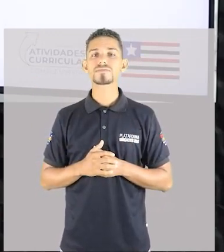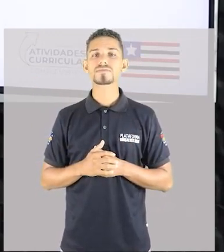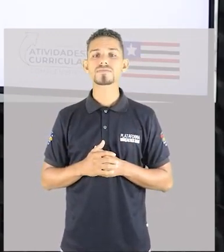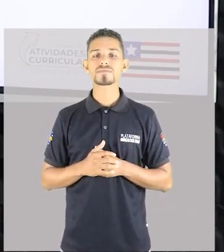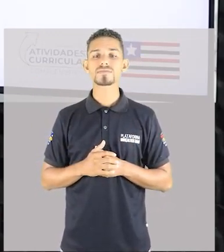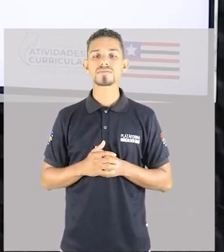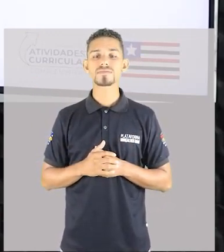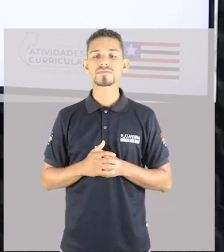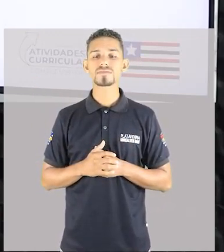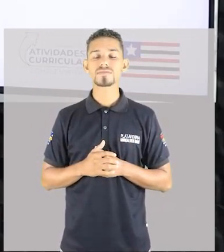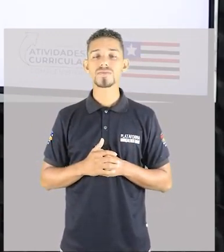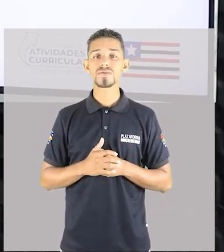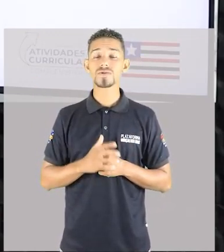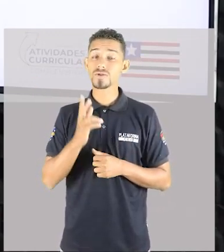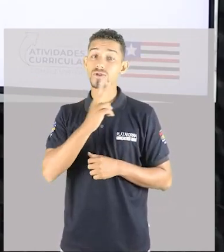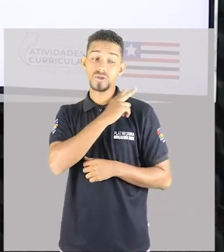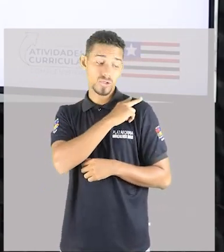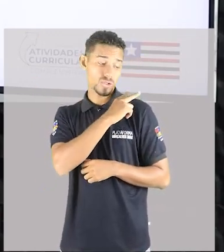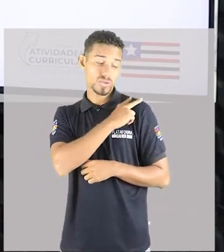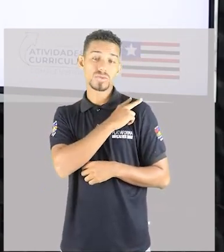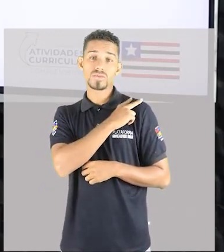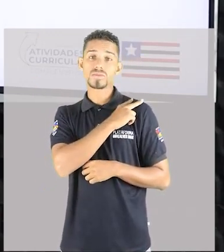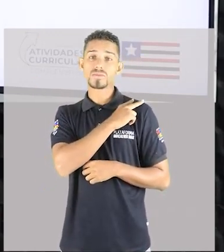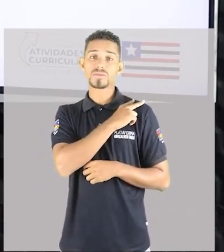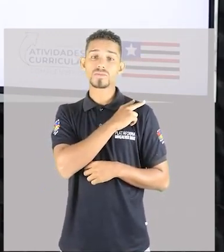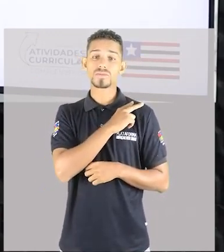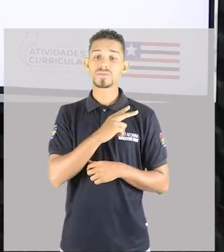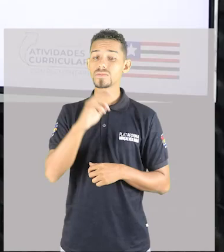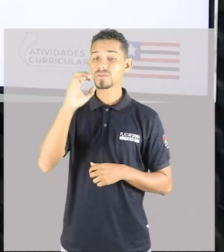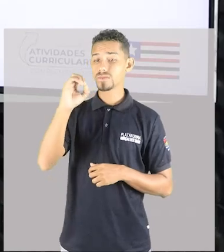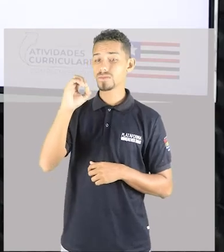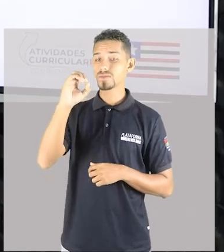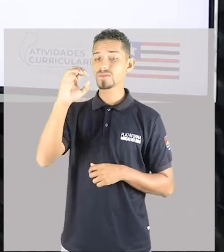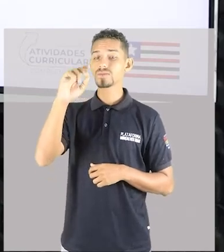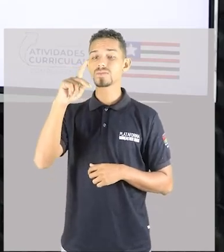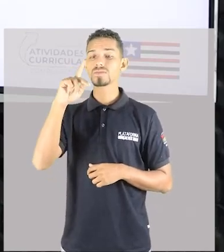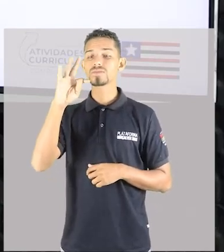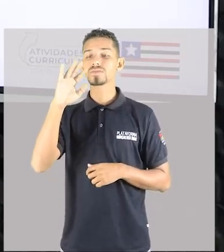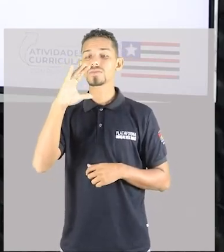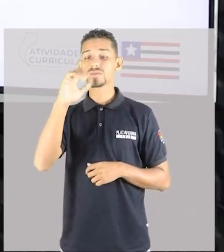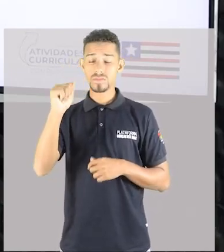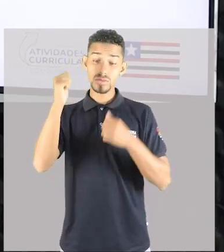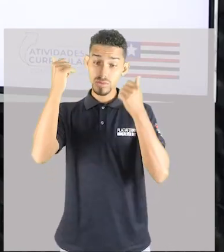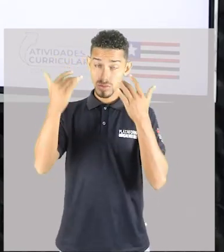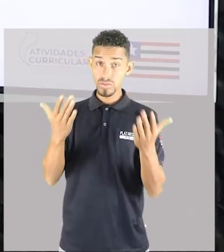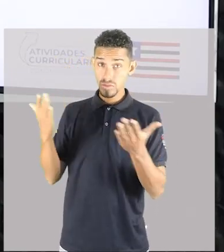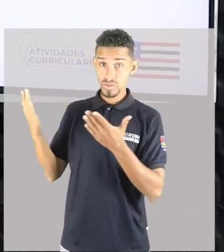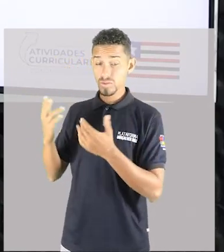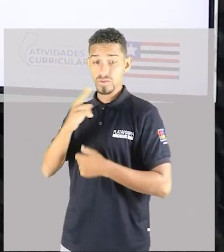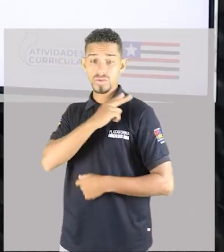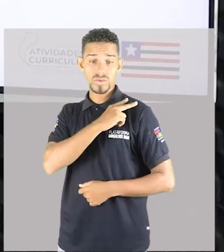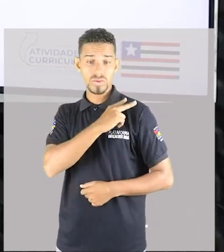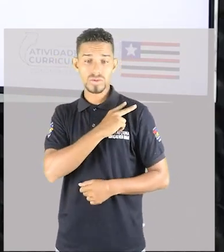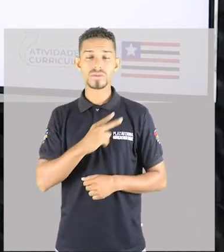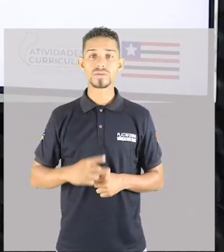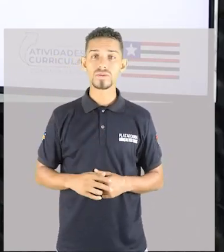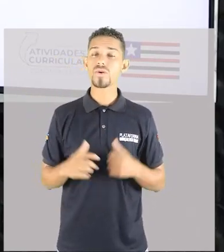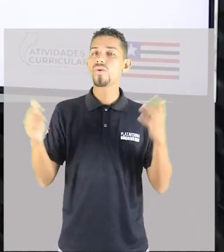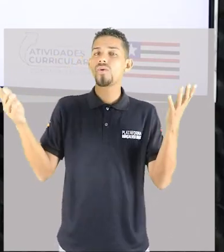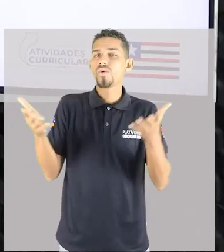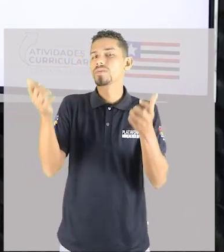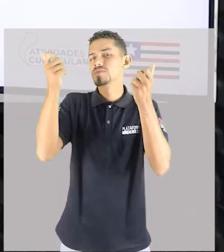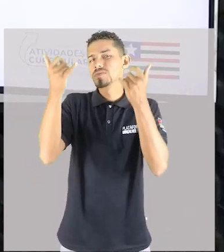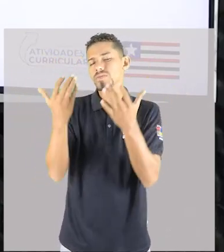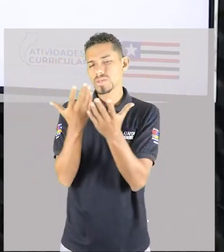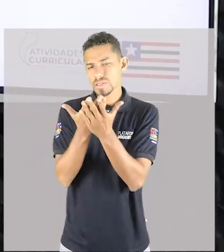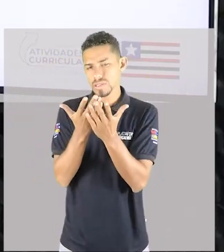Opa, terceirão não, segundão, né? Que a ótica aqui é do segundão. Hoje a nossa aula vai ser de instrumentos ópticos.